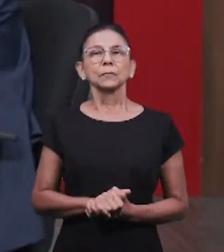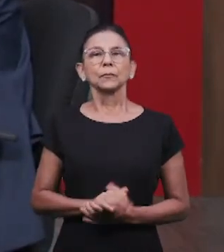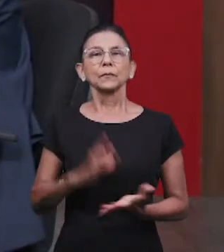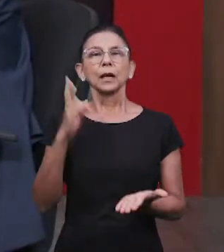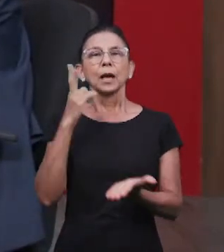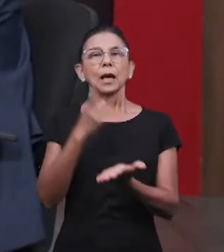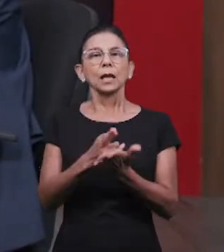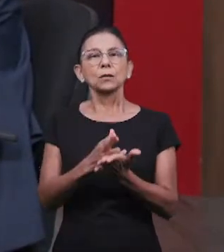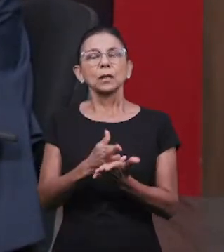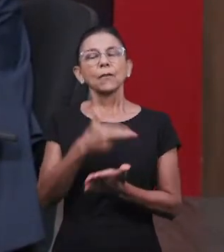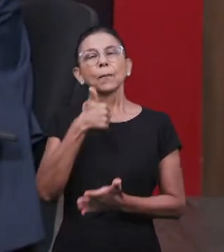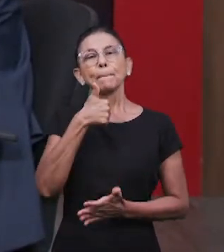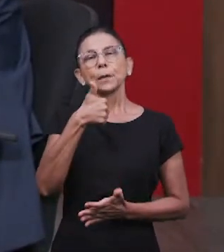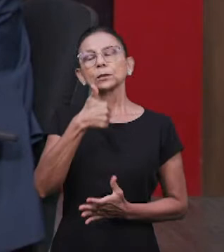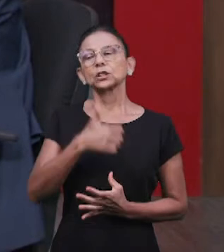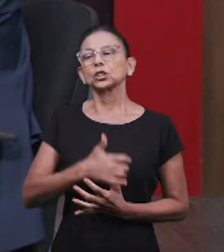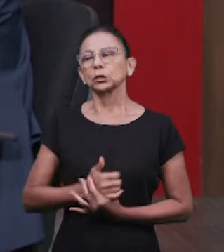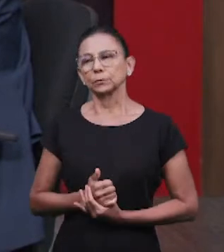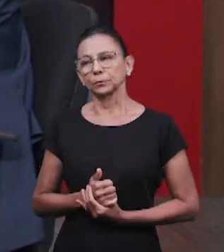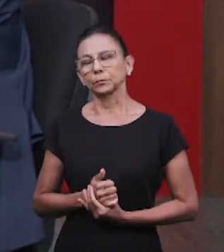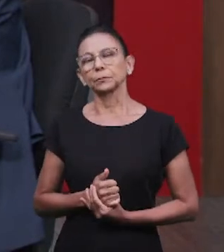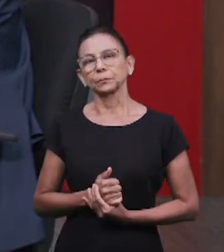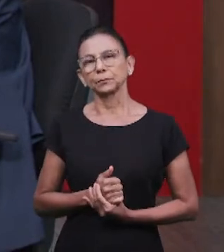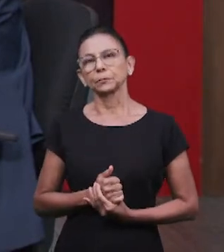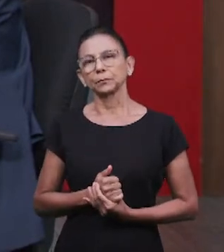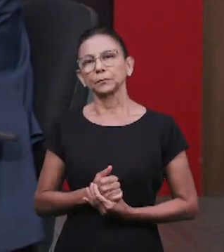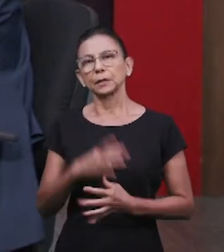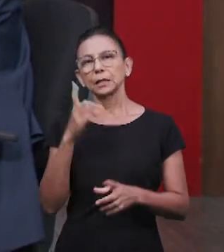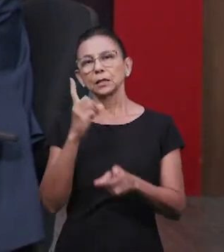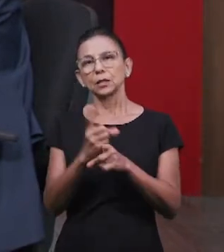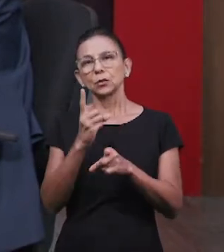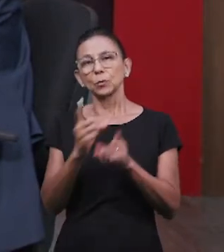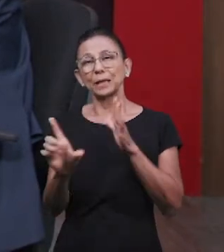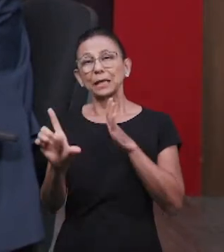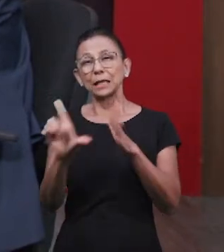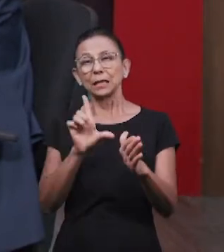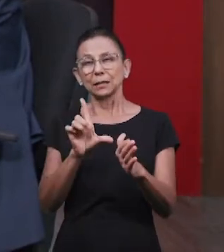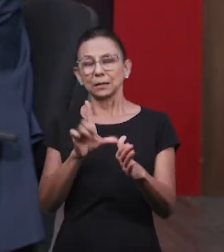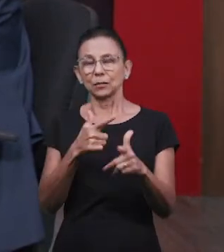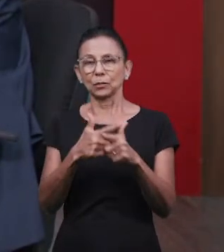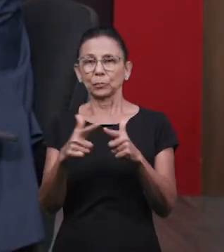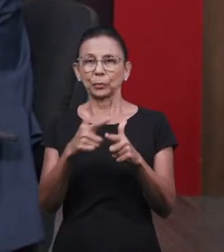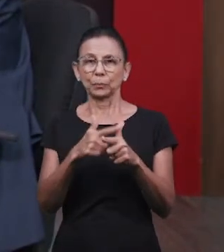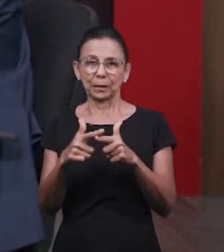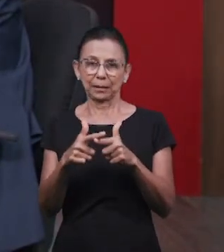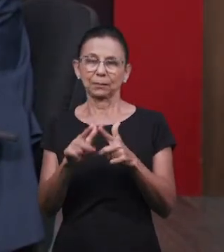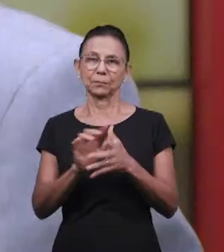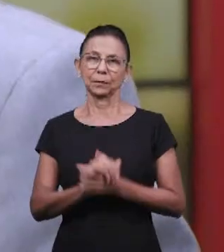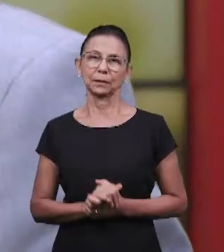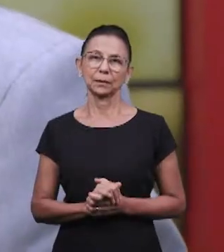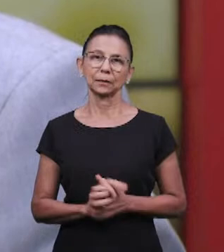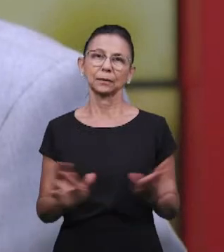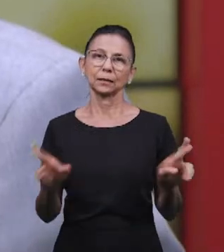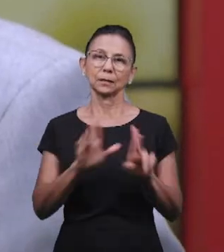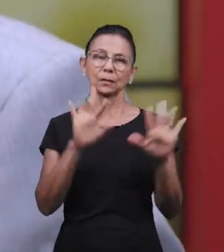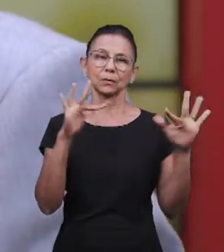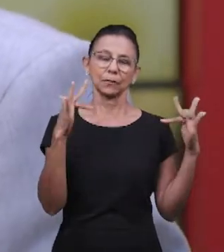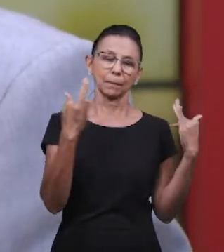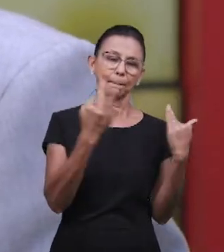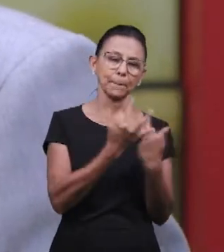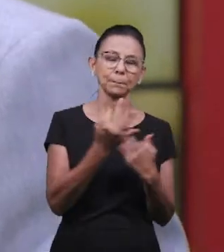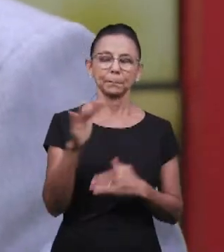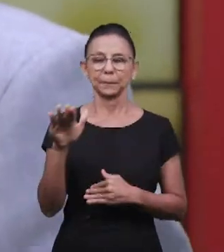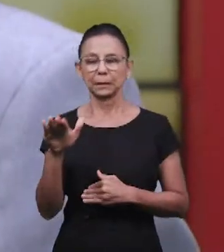que existem na identificação, no diagnóstico precoce para a família, para a